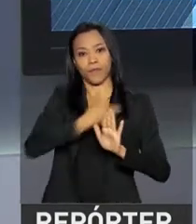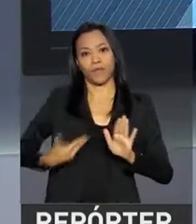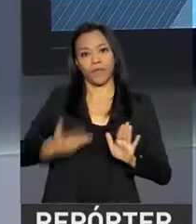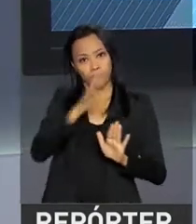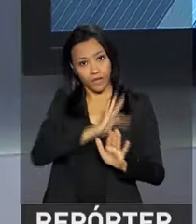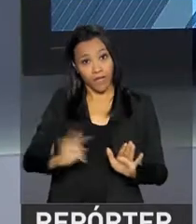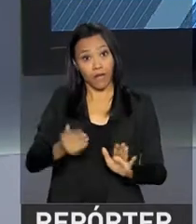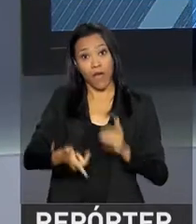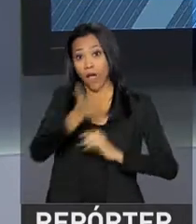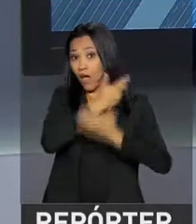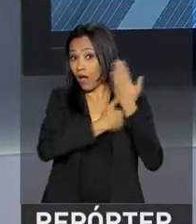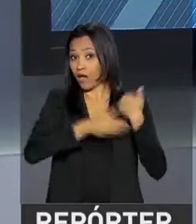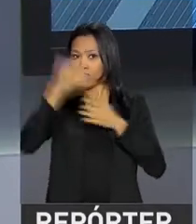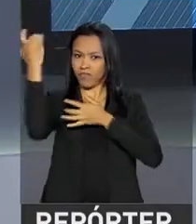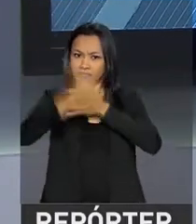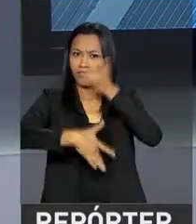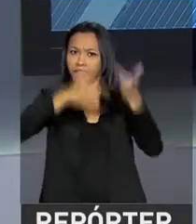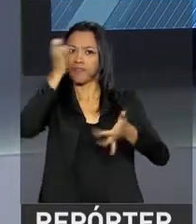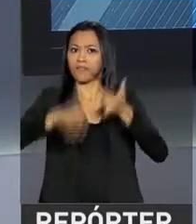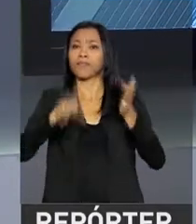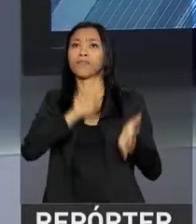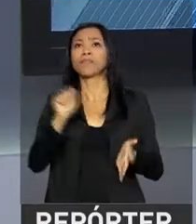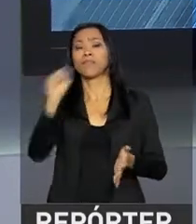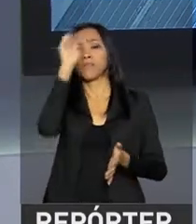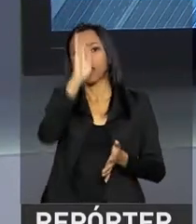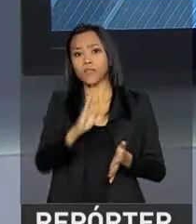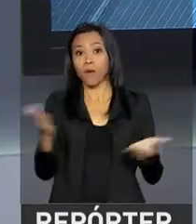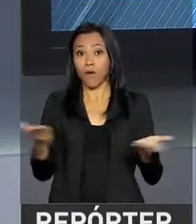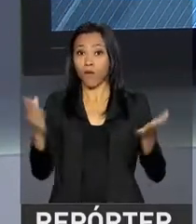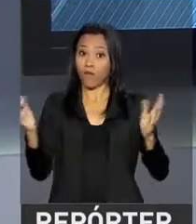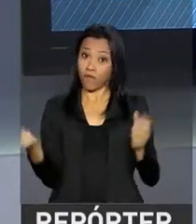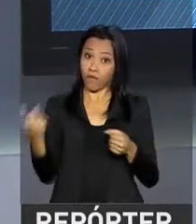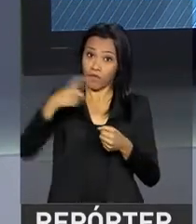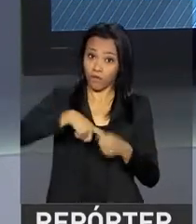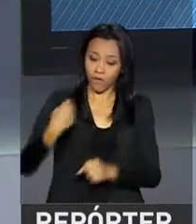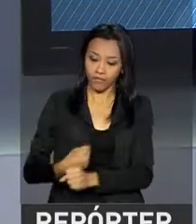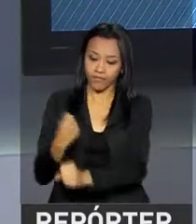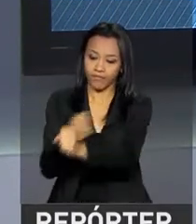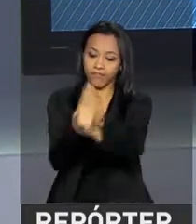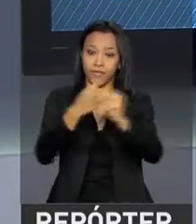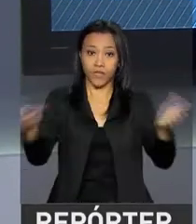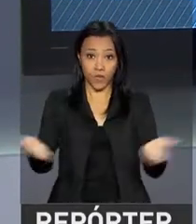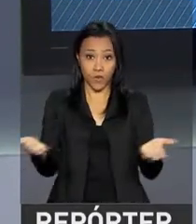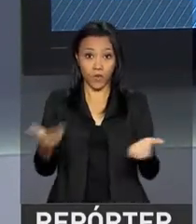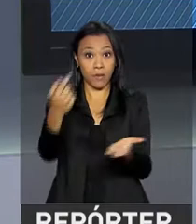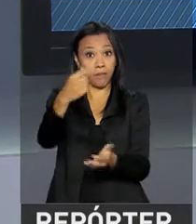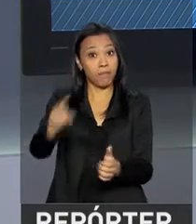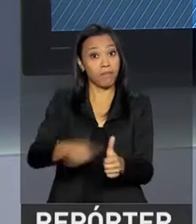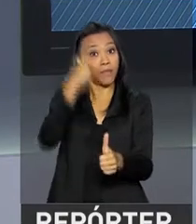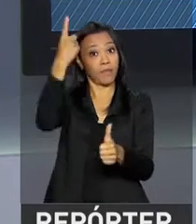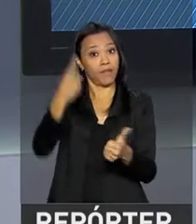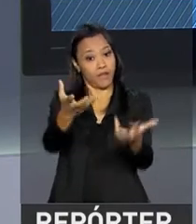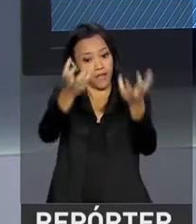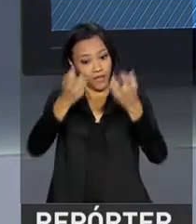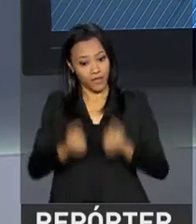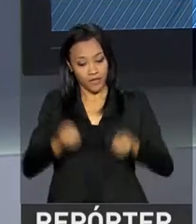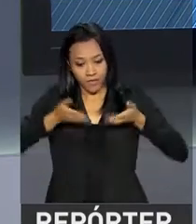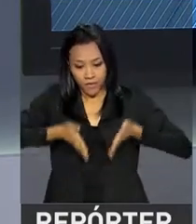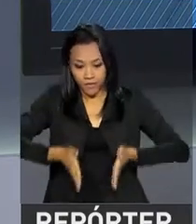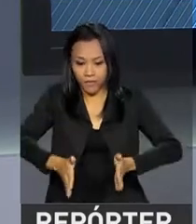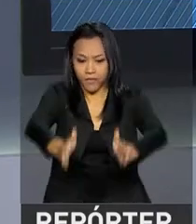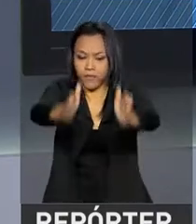obras que estavam paralisadas em todo o país e hoje a população vai receber a primeira parte da pavimentação de quase